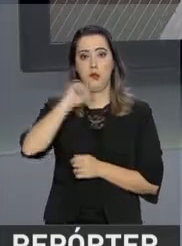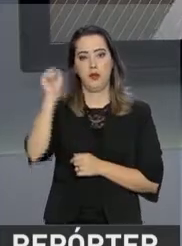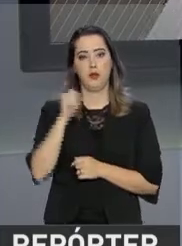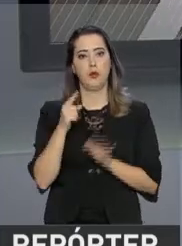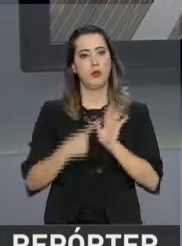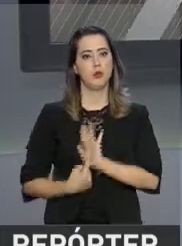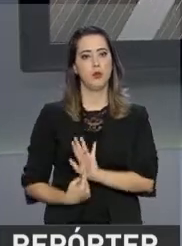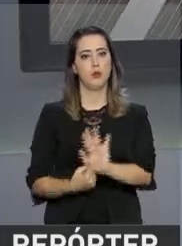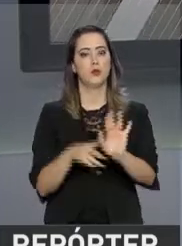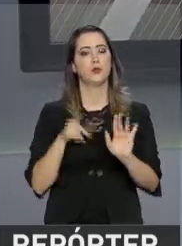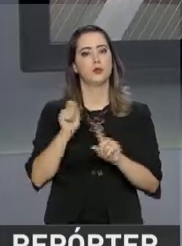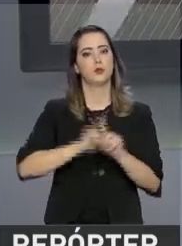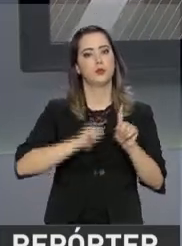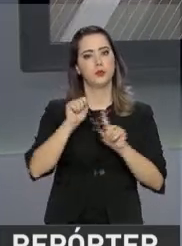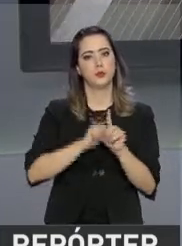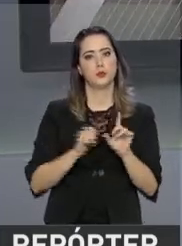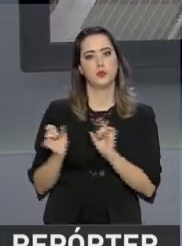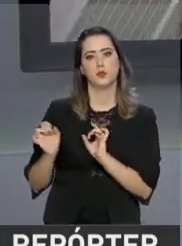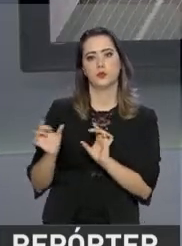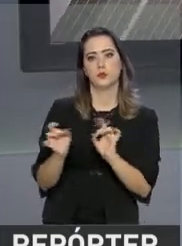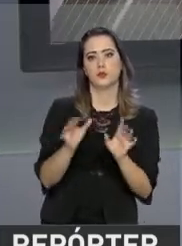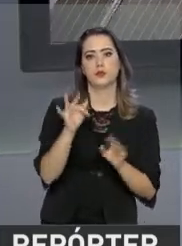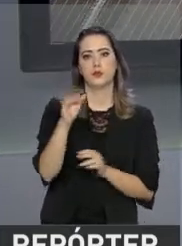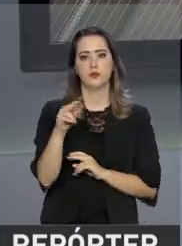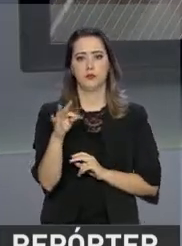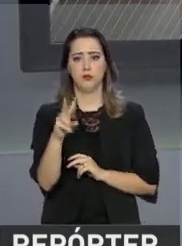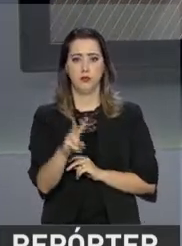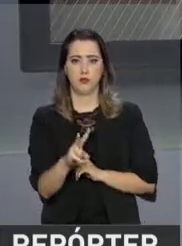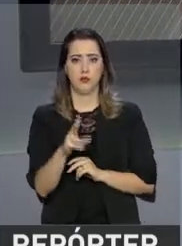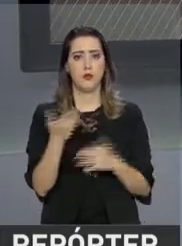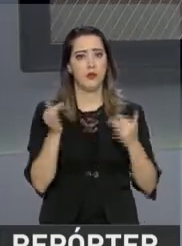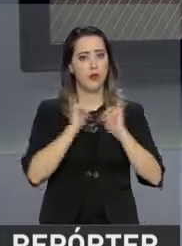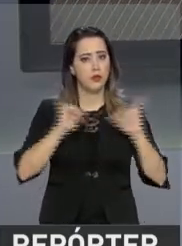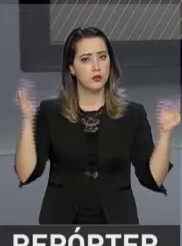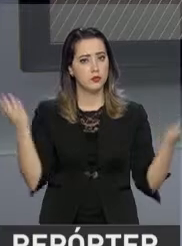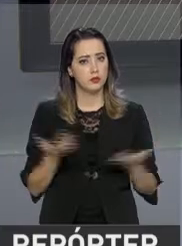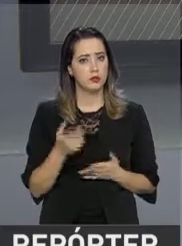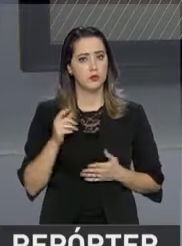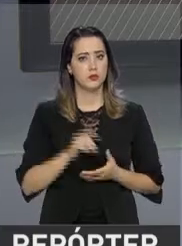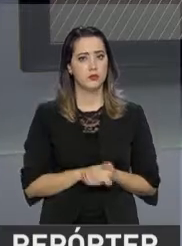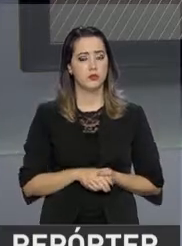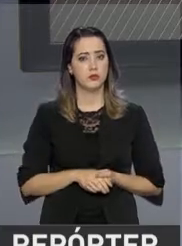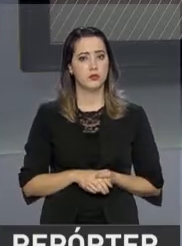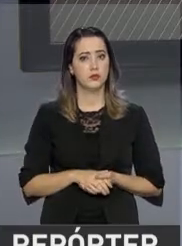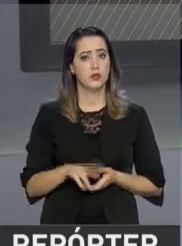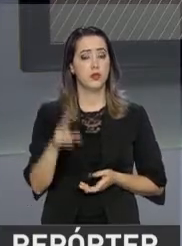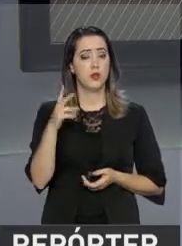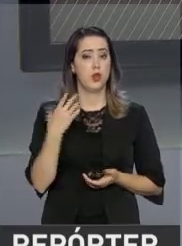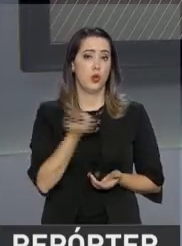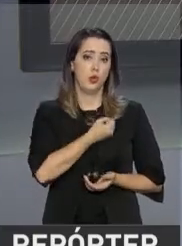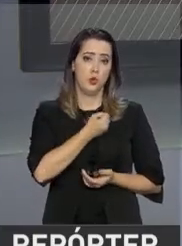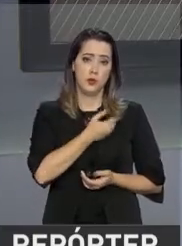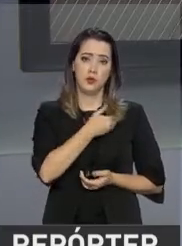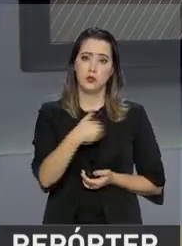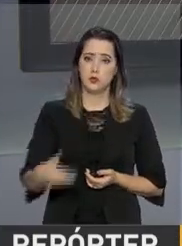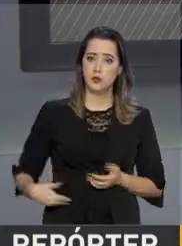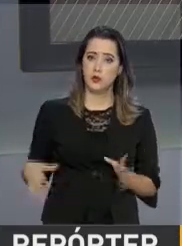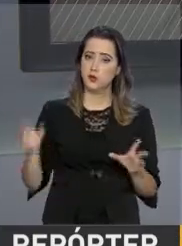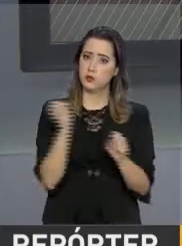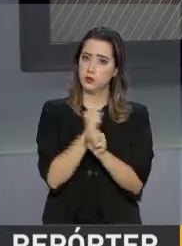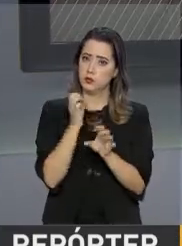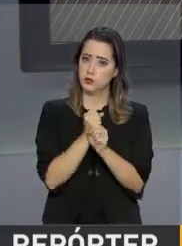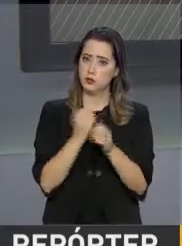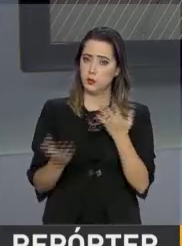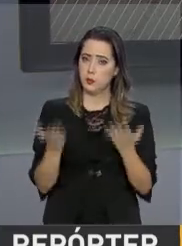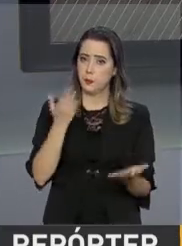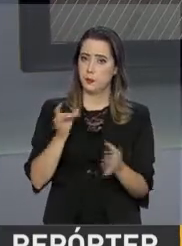mostra o indicador mensal de comércio exterior da Fundação Getúlio Vargas, divulgado hoje. Pelos últimos números do governo, o saldo acumulado